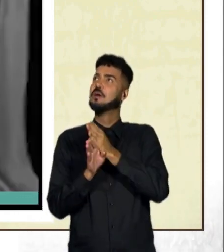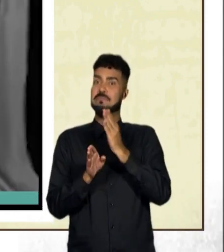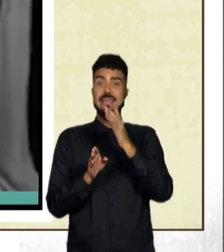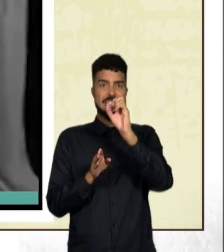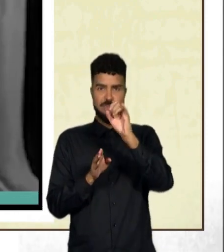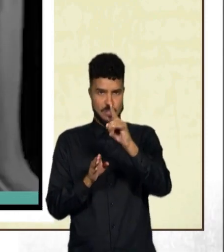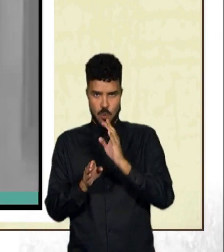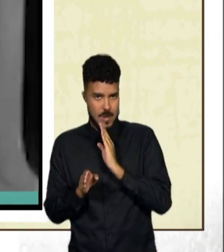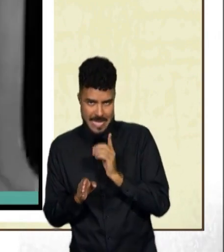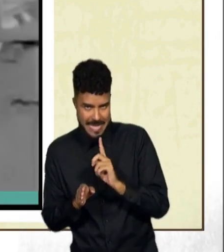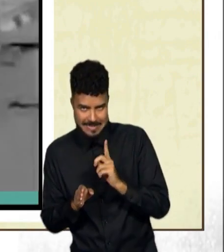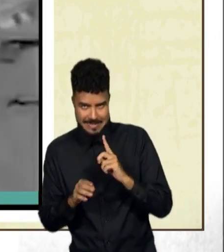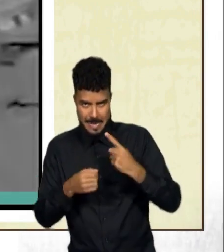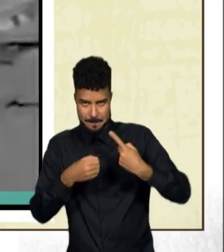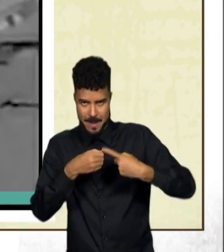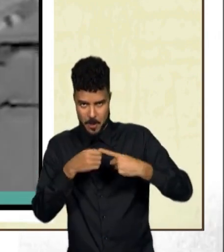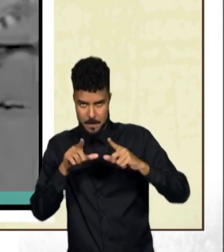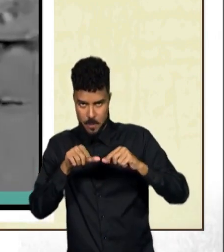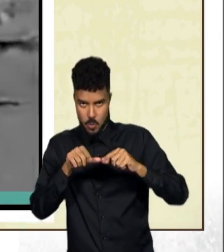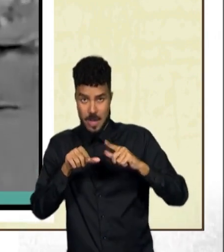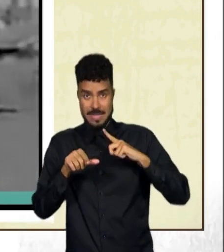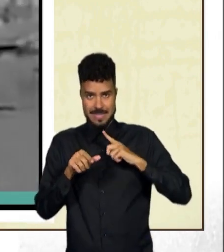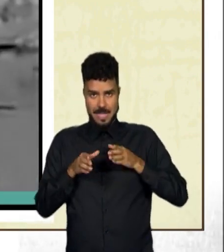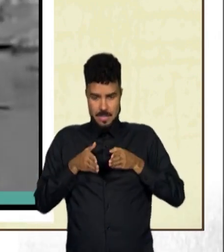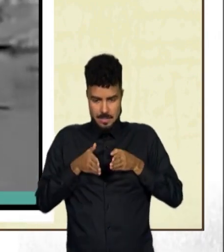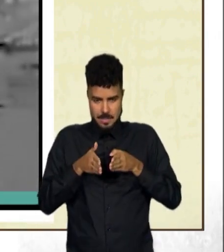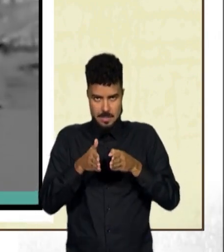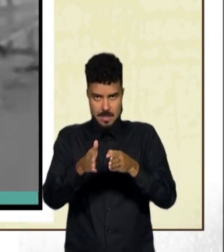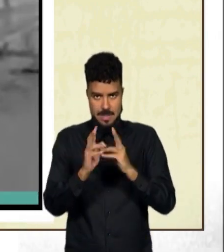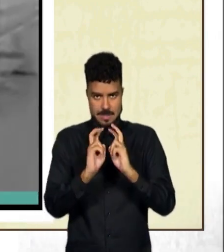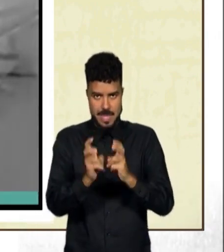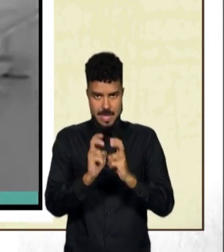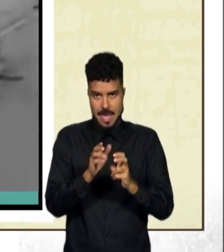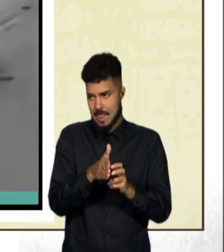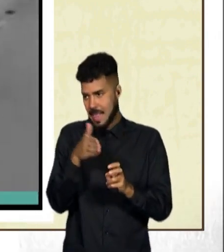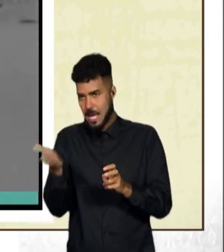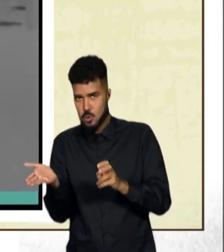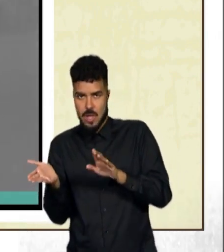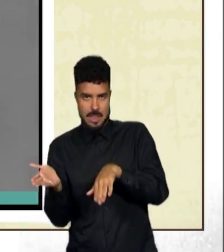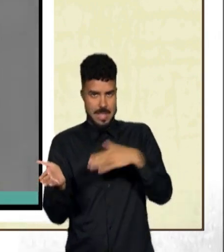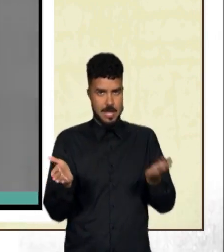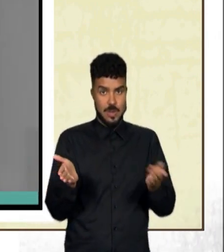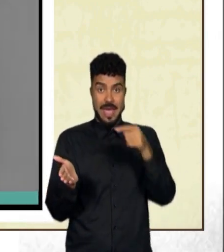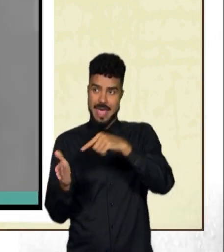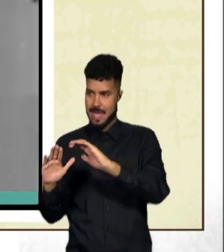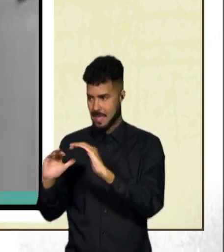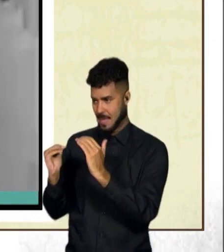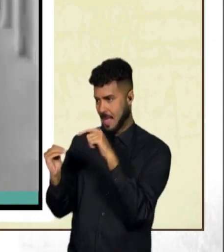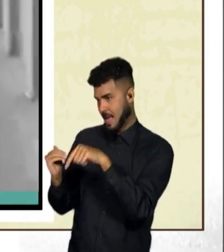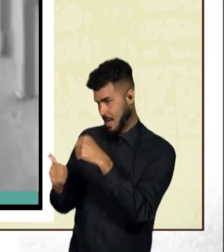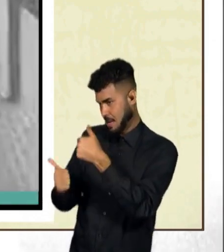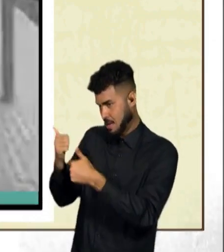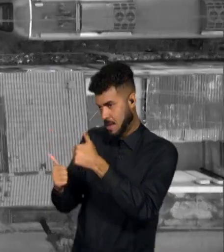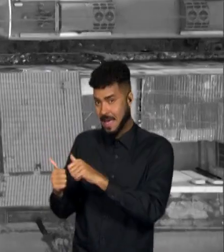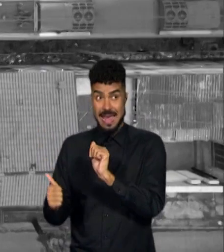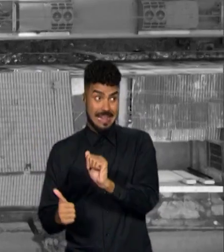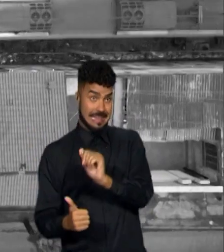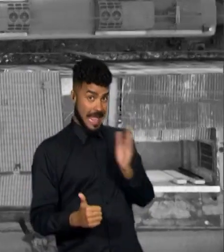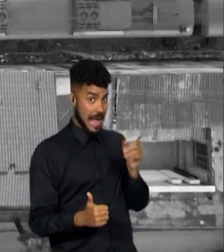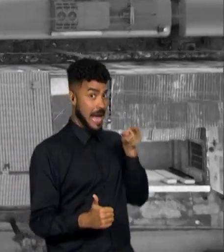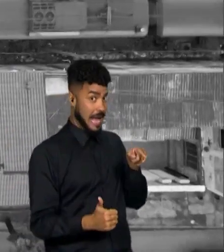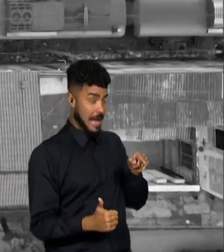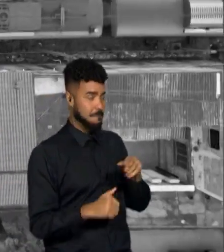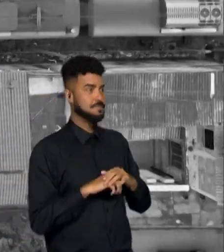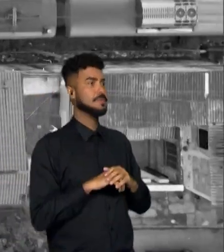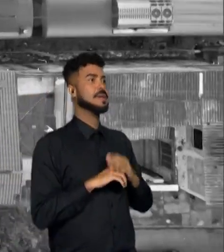pouco o bairro é dividido por uma ferrovia. Então você tem o lado de lá e o lado de cá, pode-se dizer assim. O lado de lá